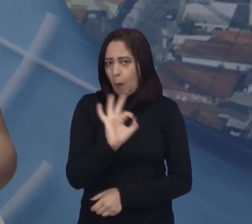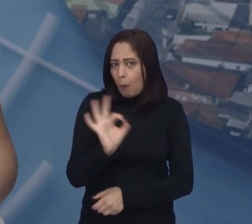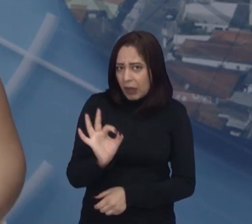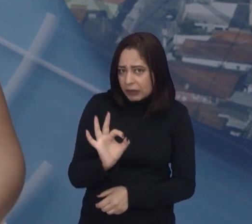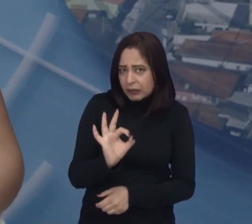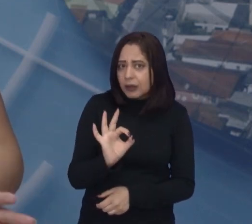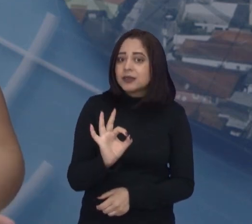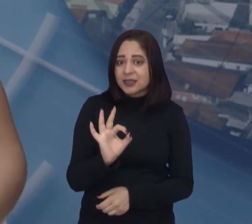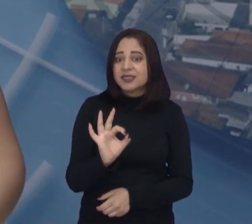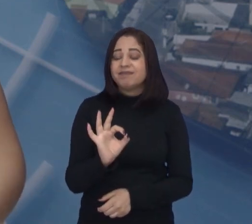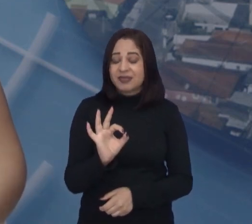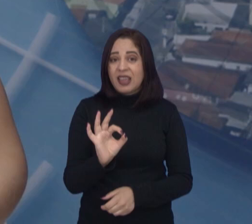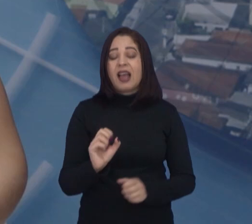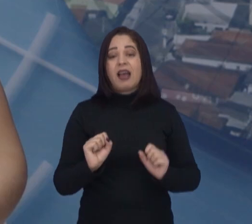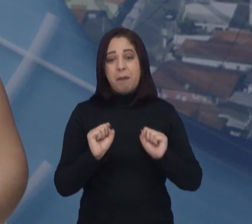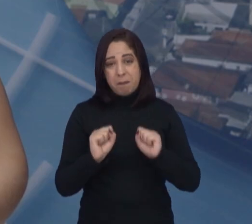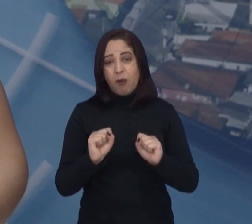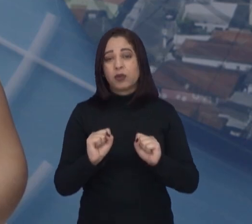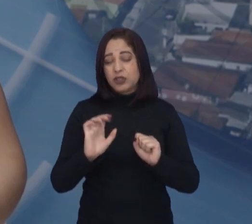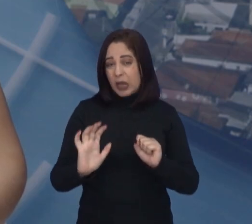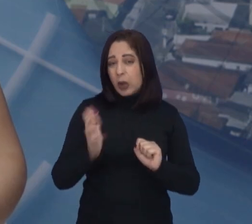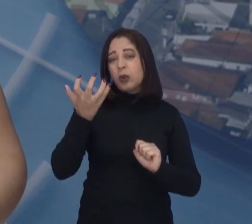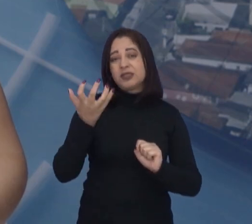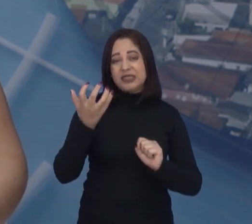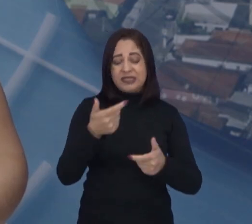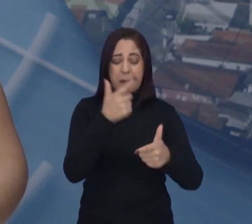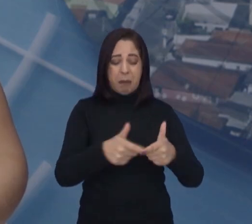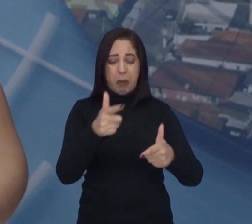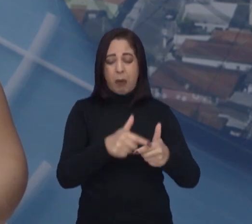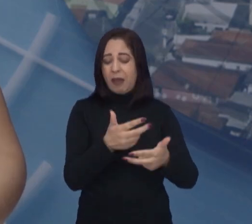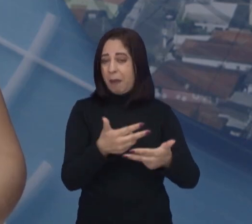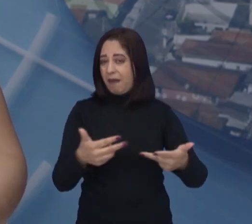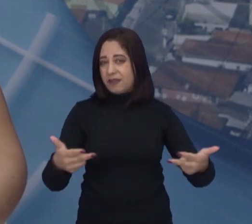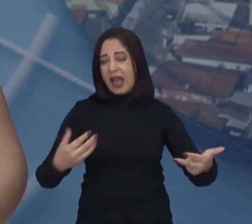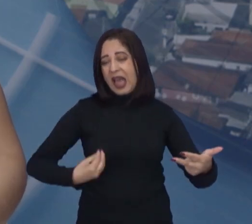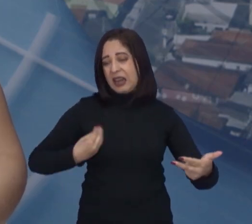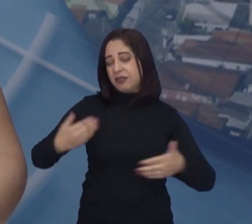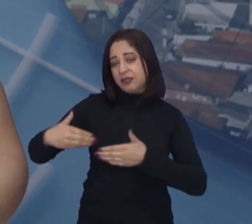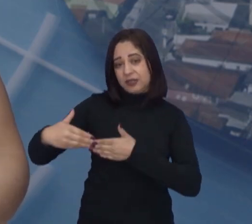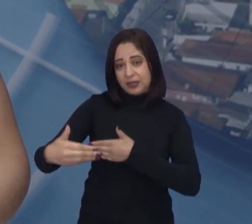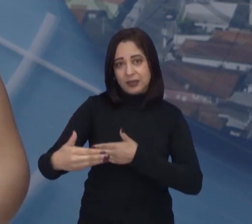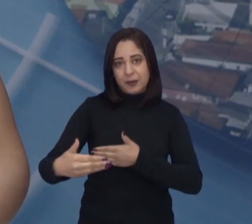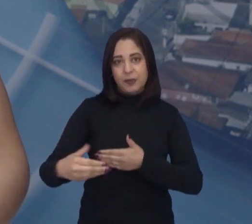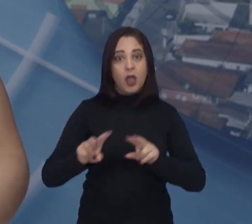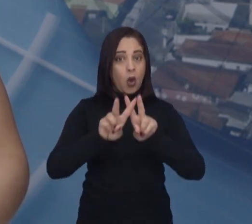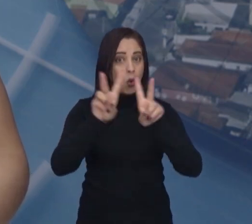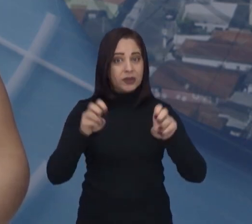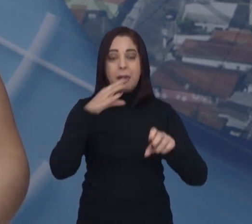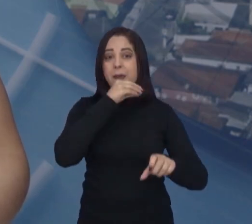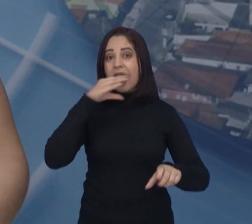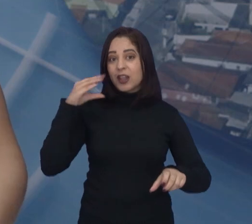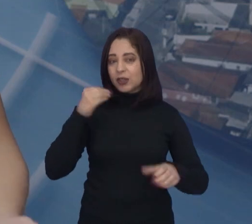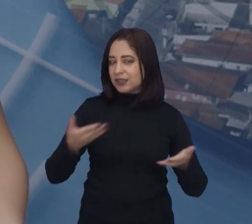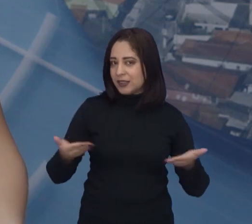quem está por perto nesse período, pode trazer vários problemas ao longo da vida, viu? Adolescência, portanto, é o